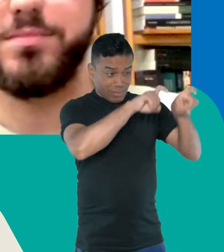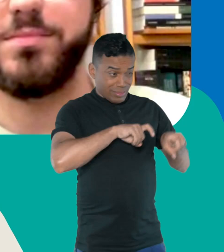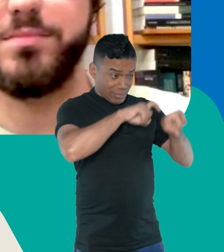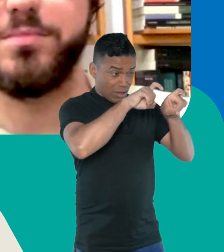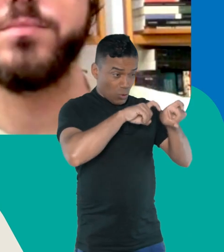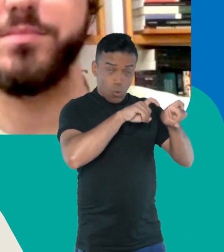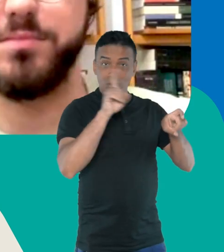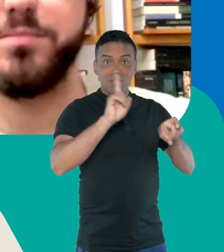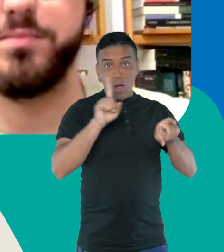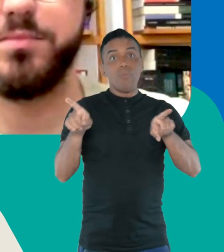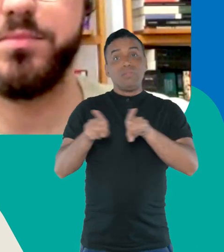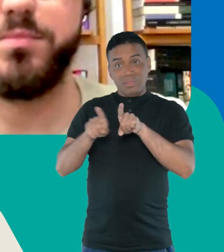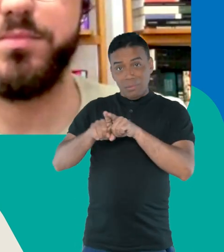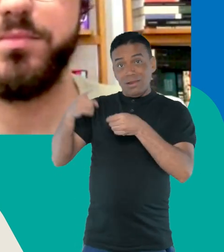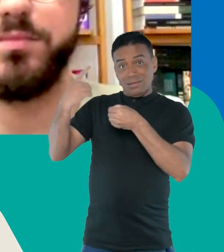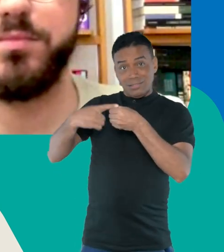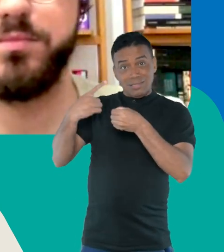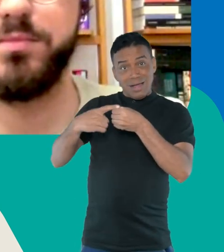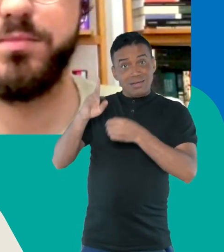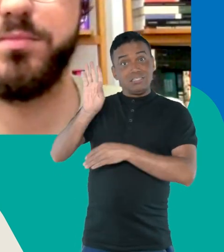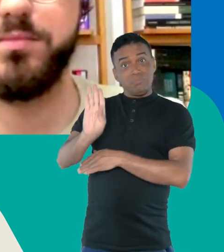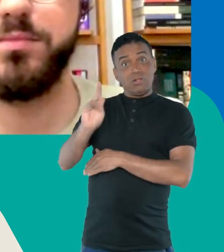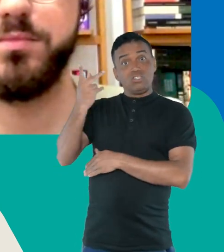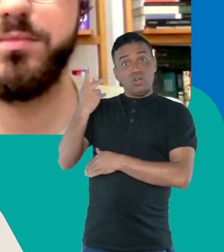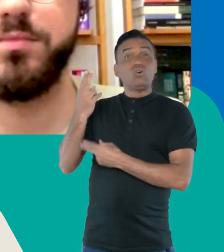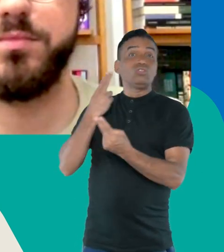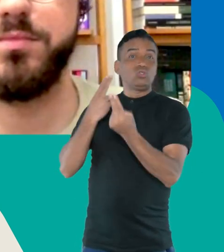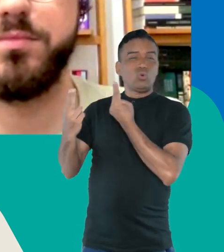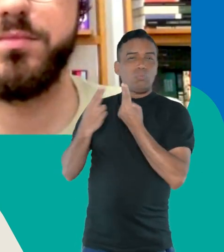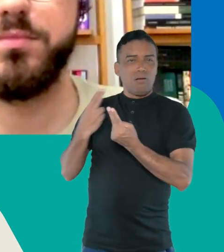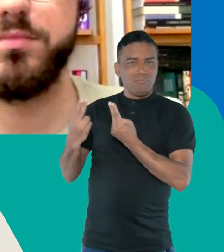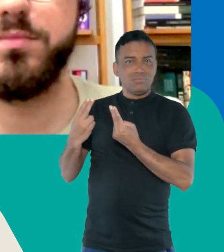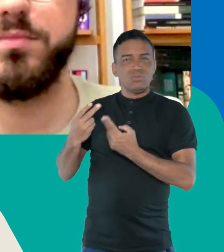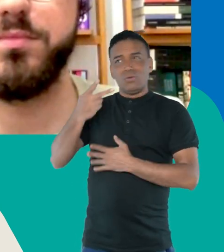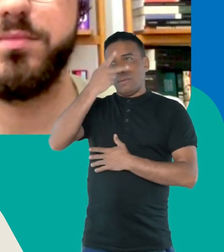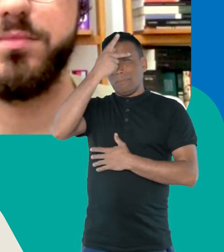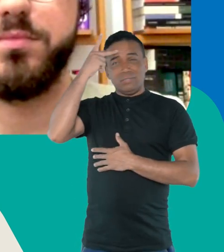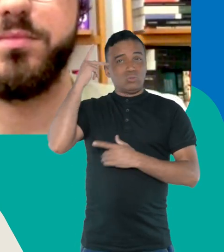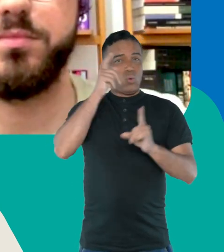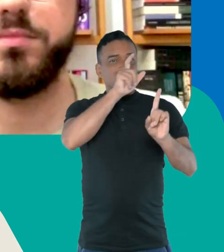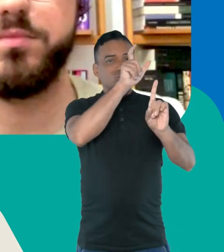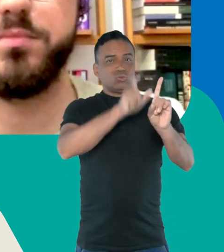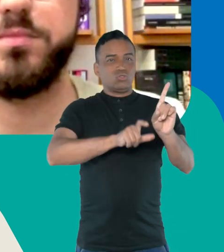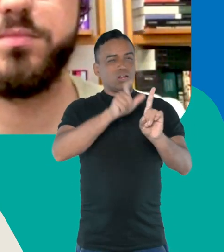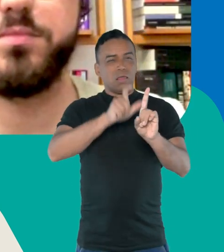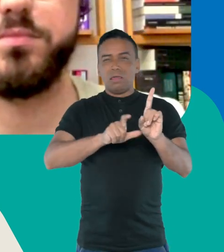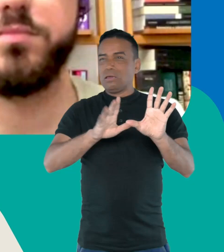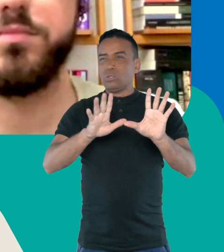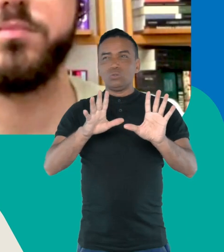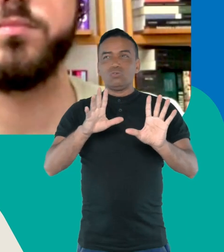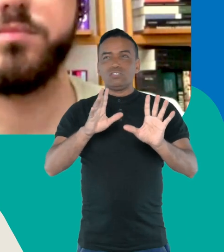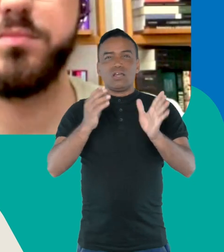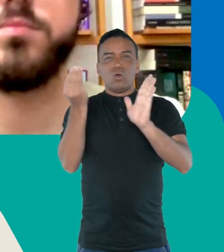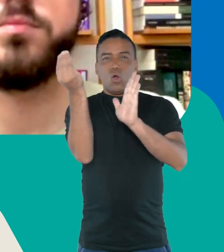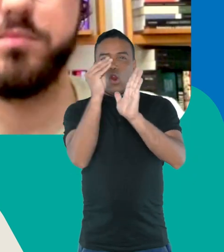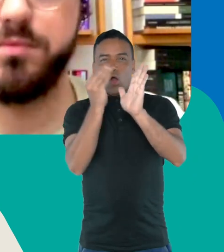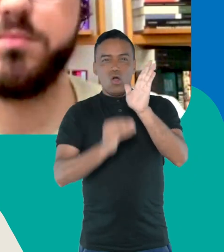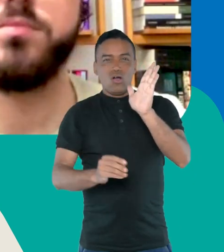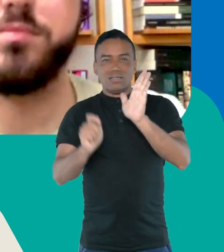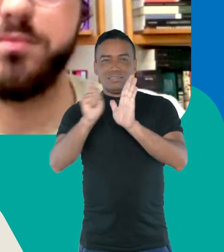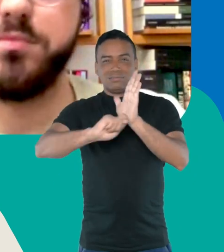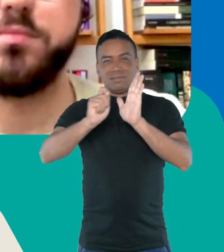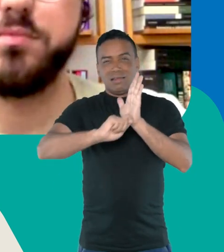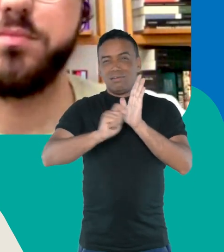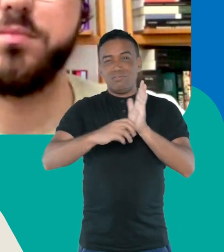né? Você traz esse cenário urbano e fala desses sujeitos de um modo muito particular também.